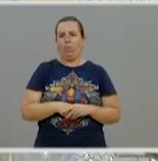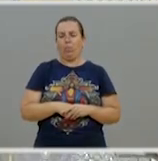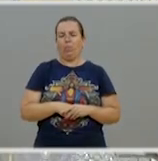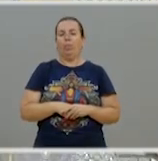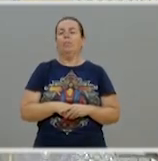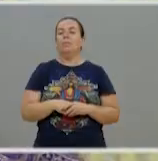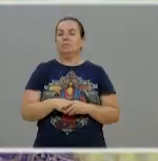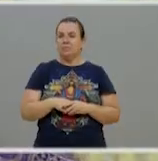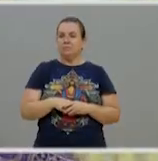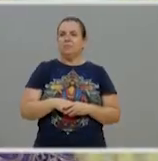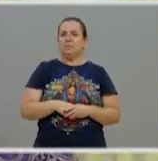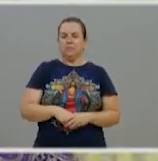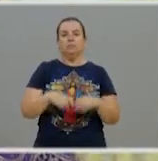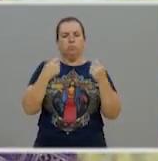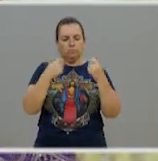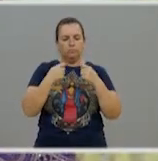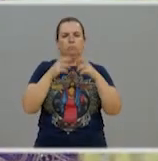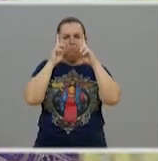escute.